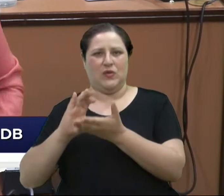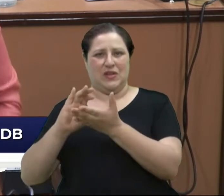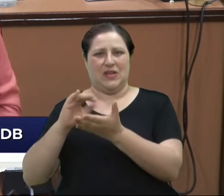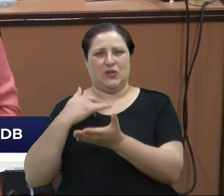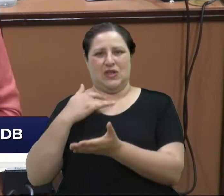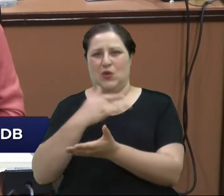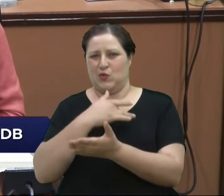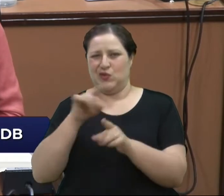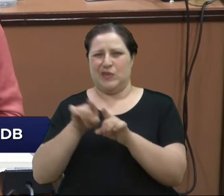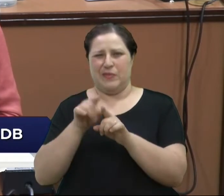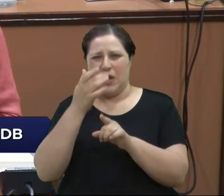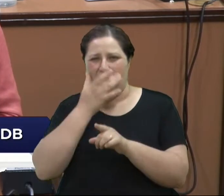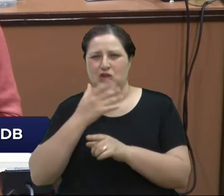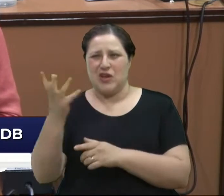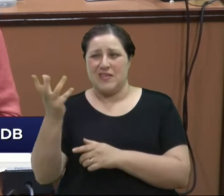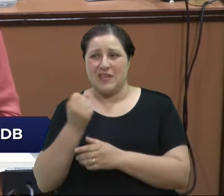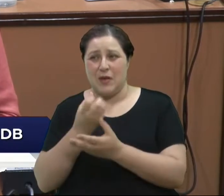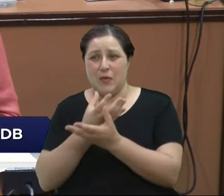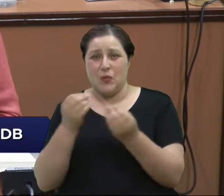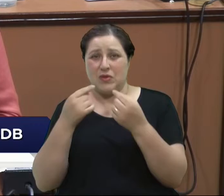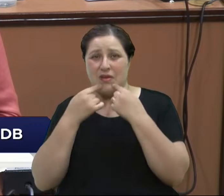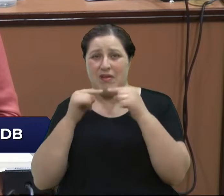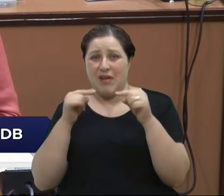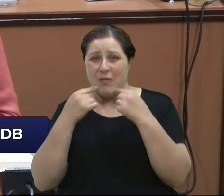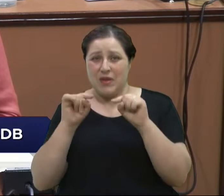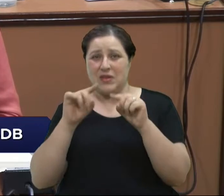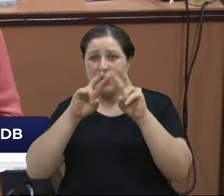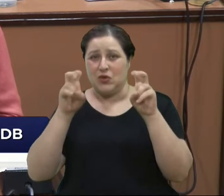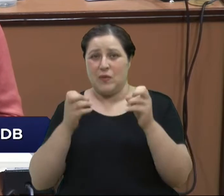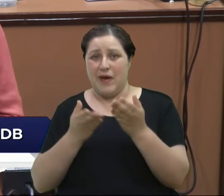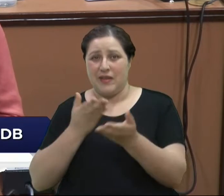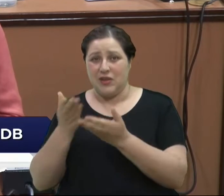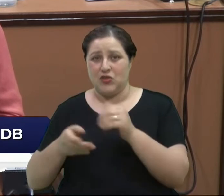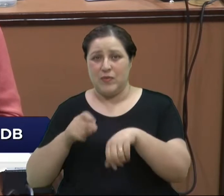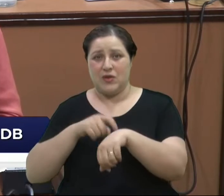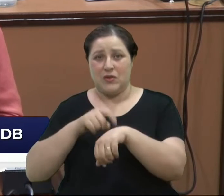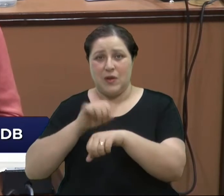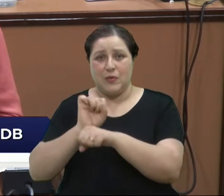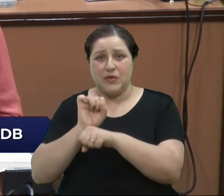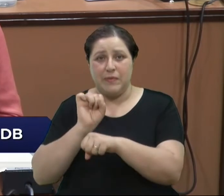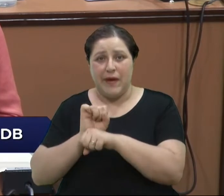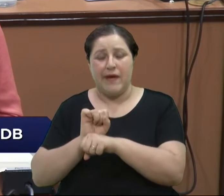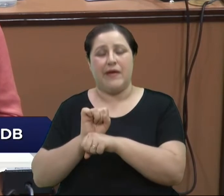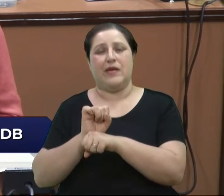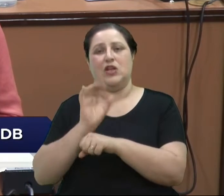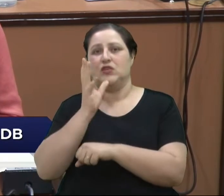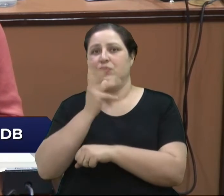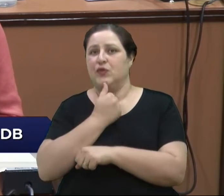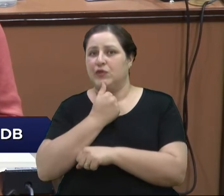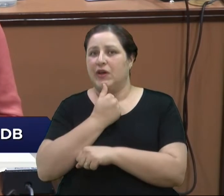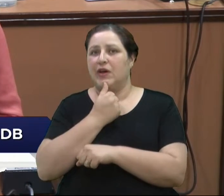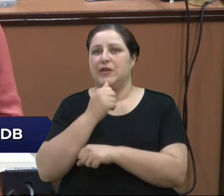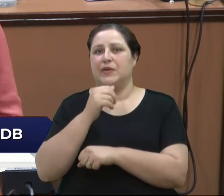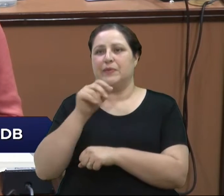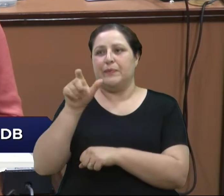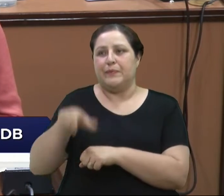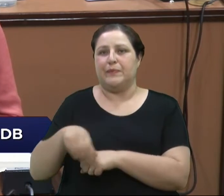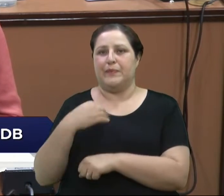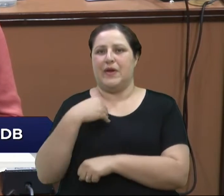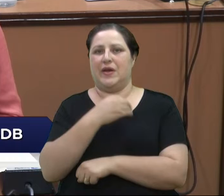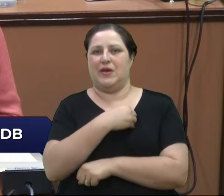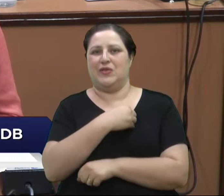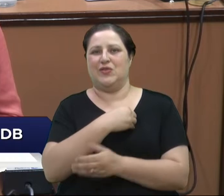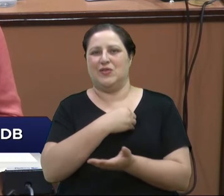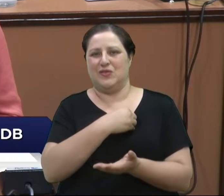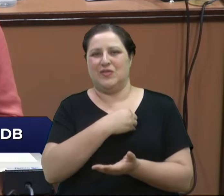receber muitas reclamações com relação ao atendimento, o tempo de espera, dificuldade com médicos, né? Então,